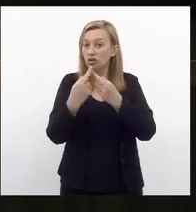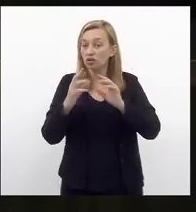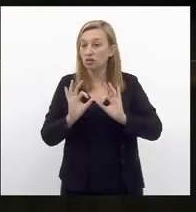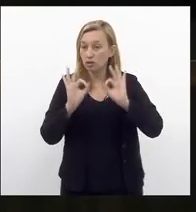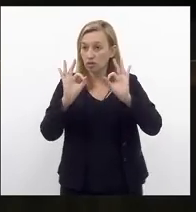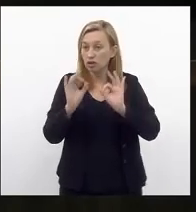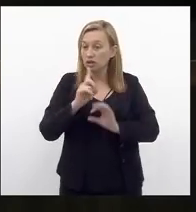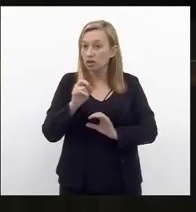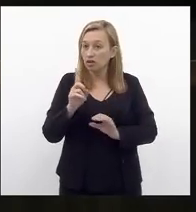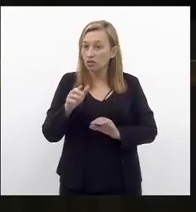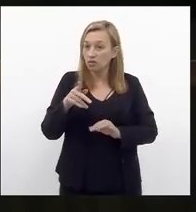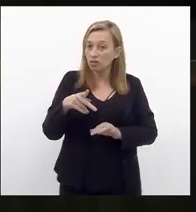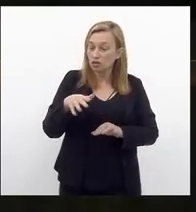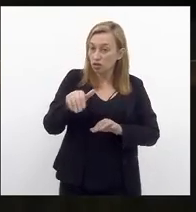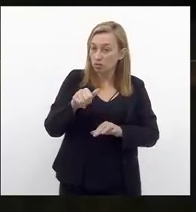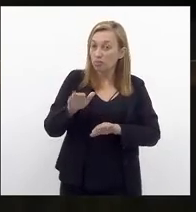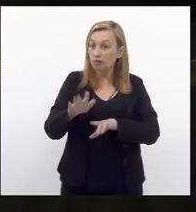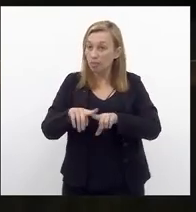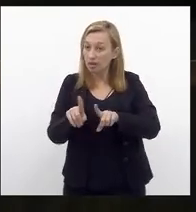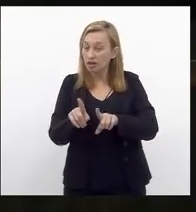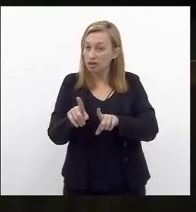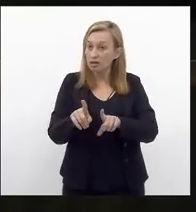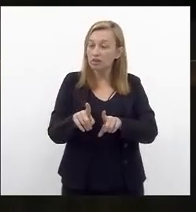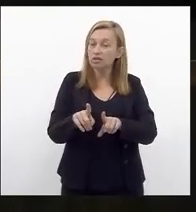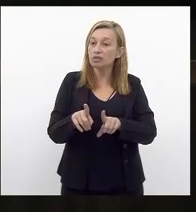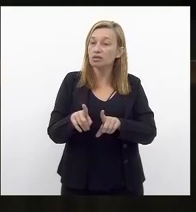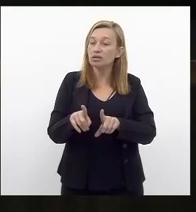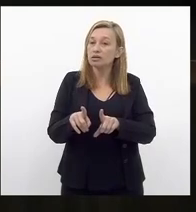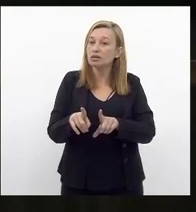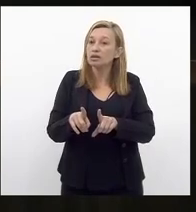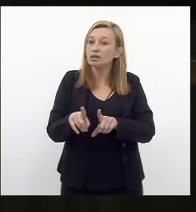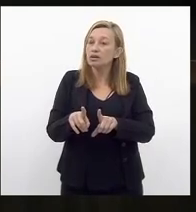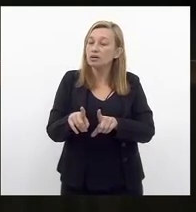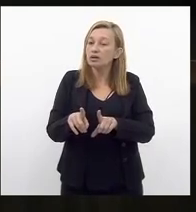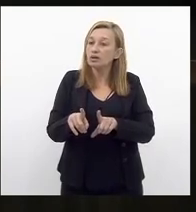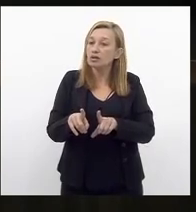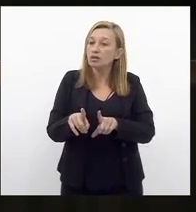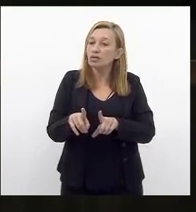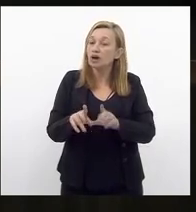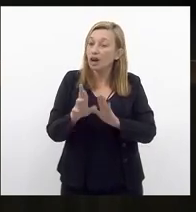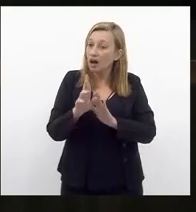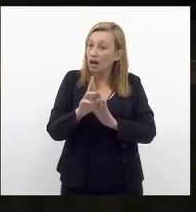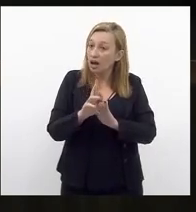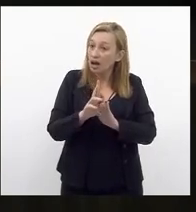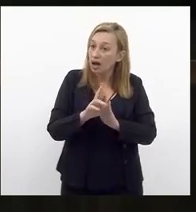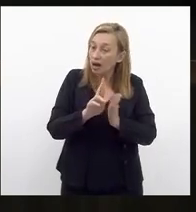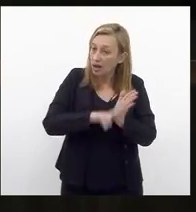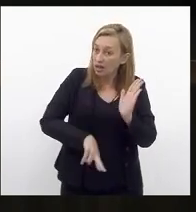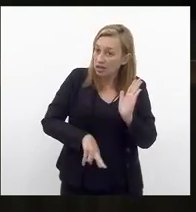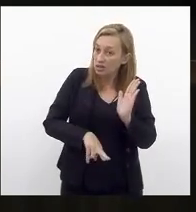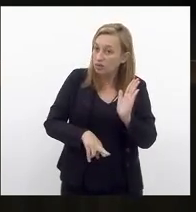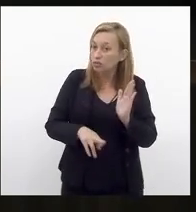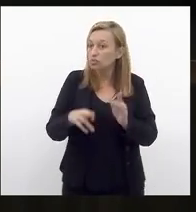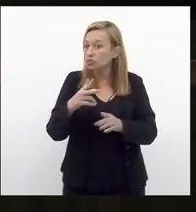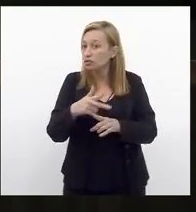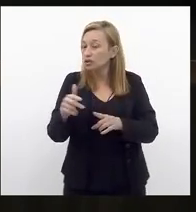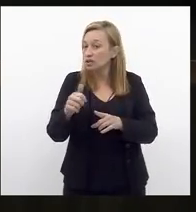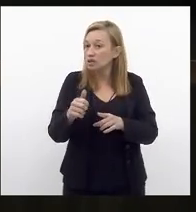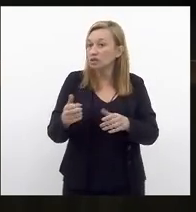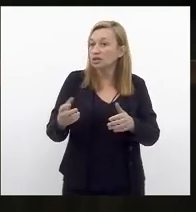não chamei ainda vou chamar ela mas é a redação do vencido da